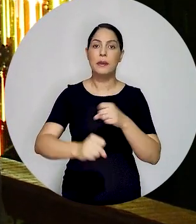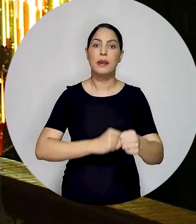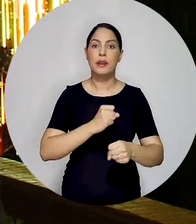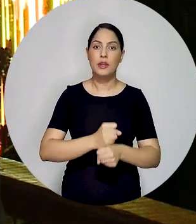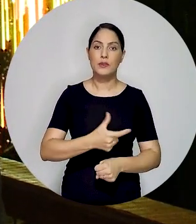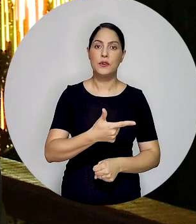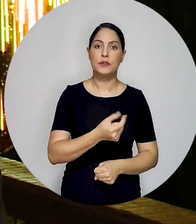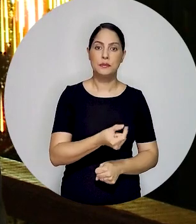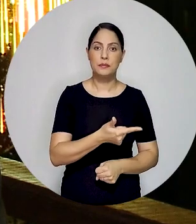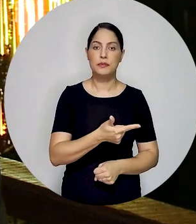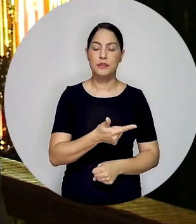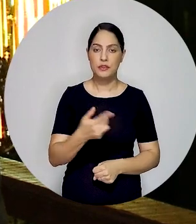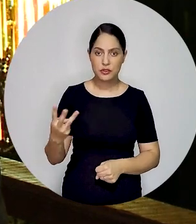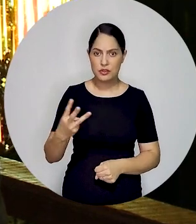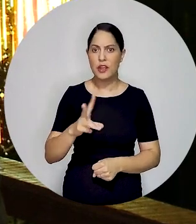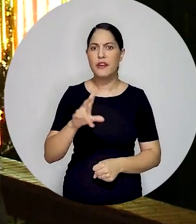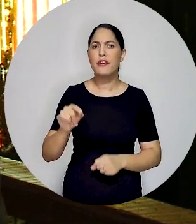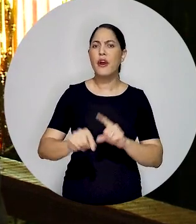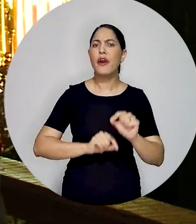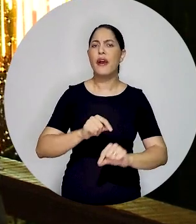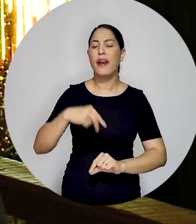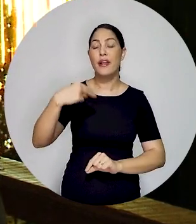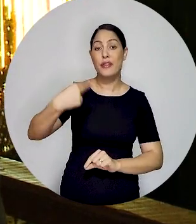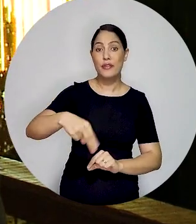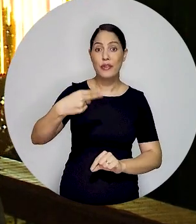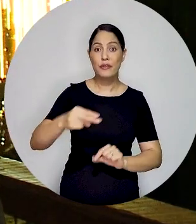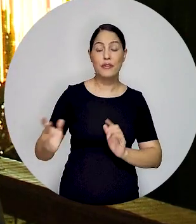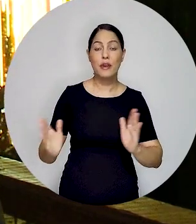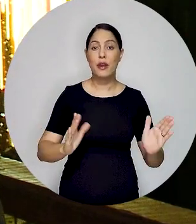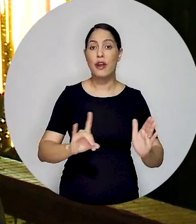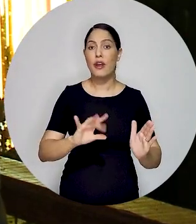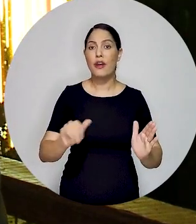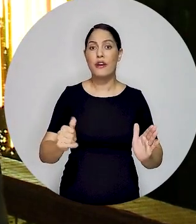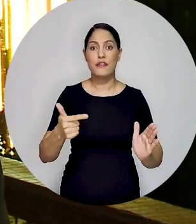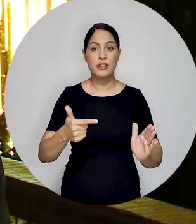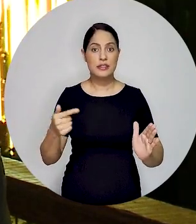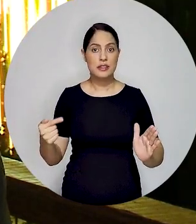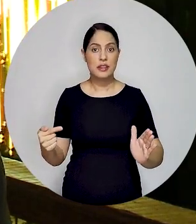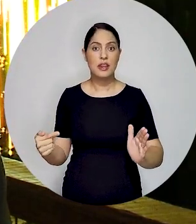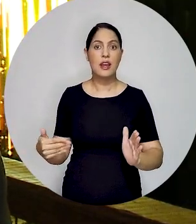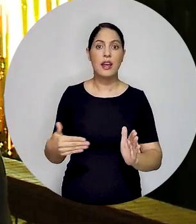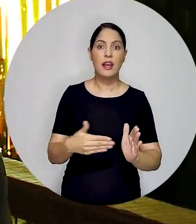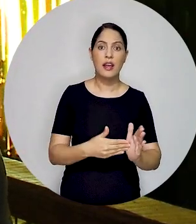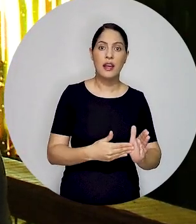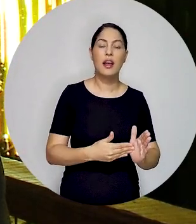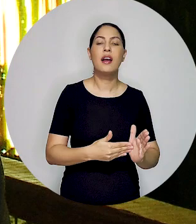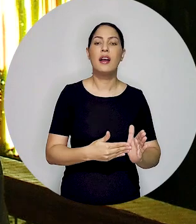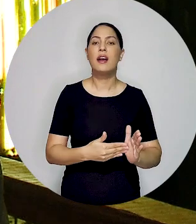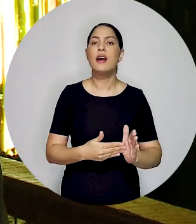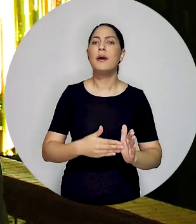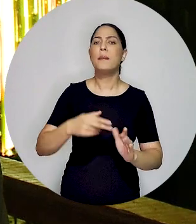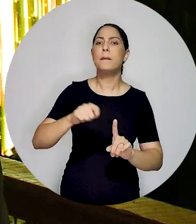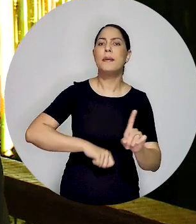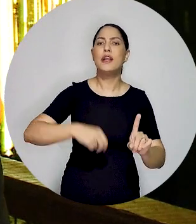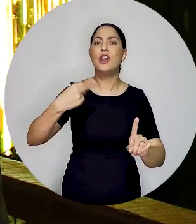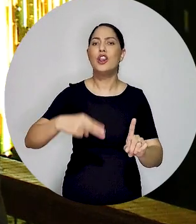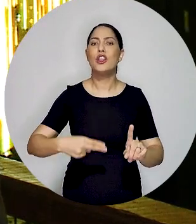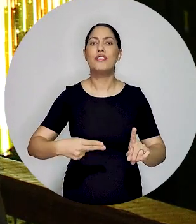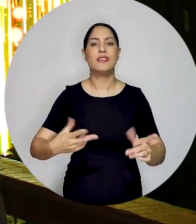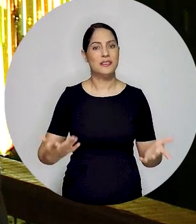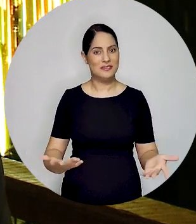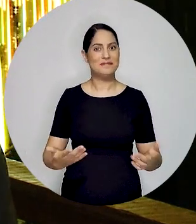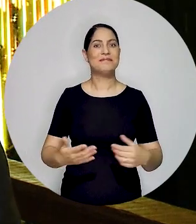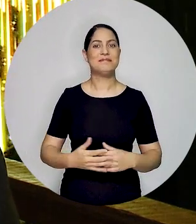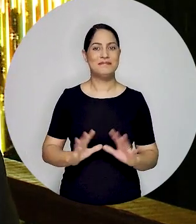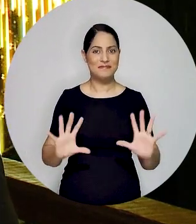Conferência Nacional da Advocacia, que ocorrerá em Belo Horizonte entre os dias 27 e 29 de novembro de 2023. Estão todos